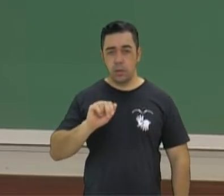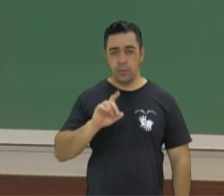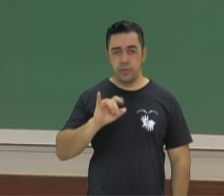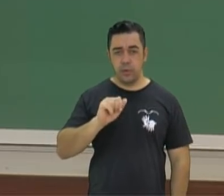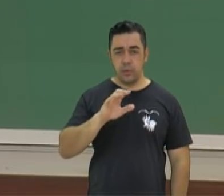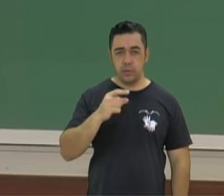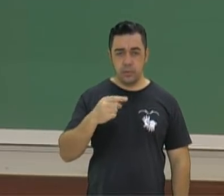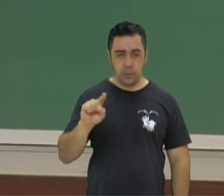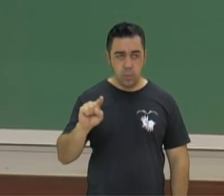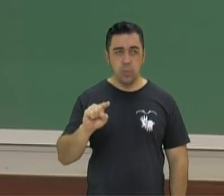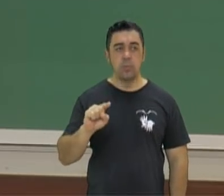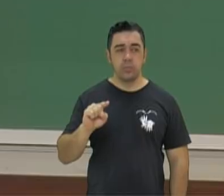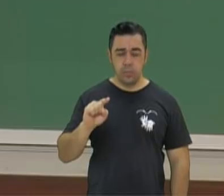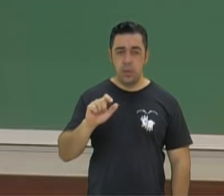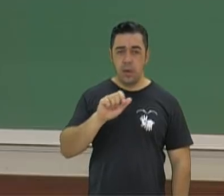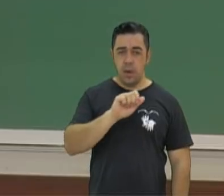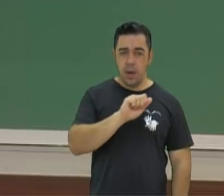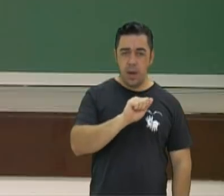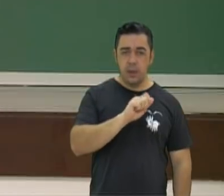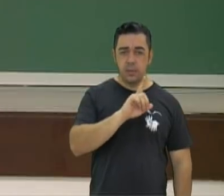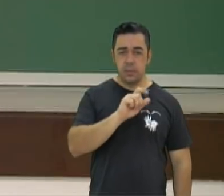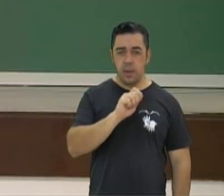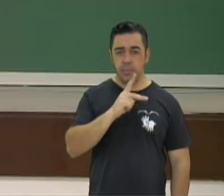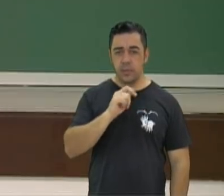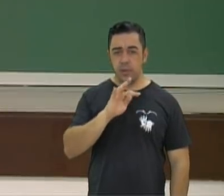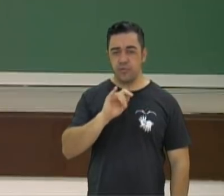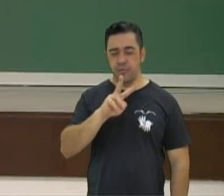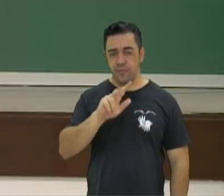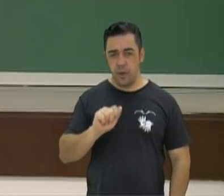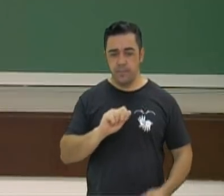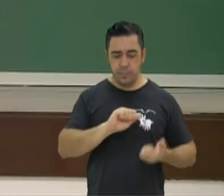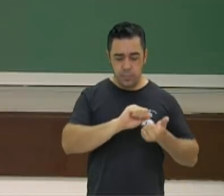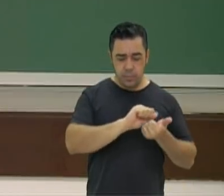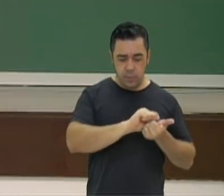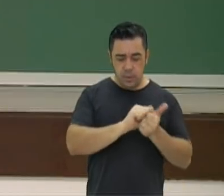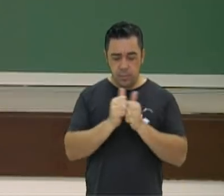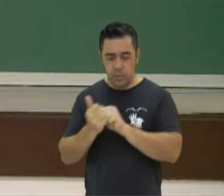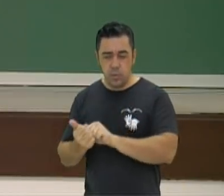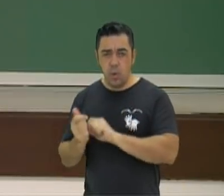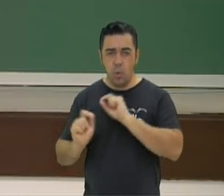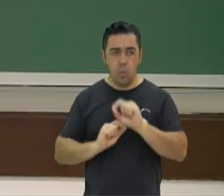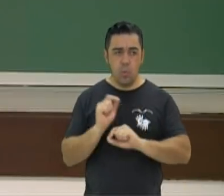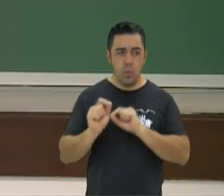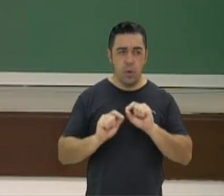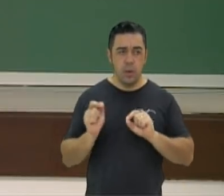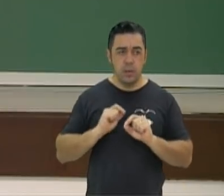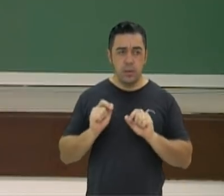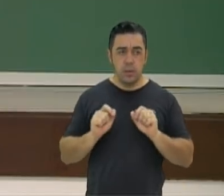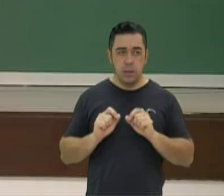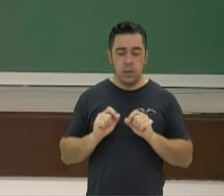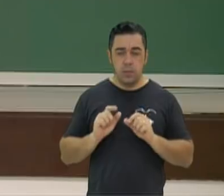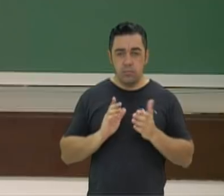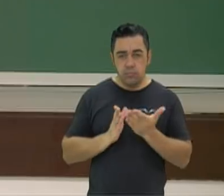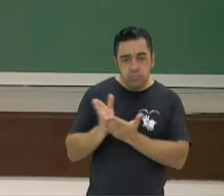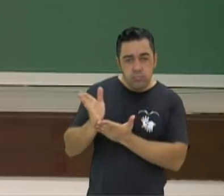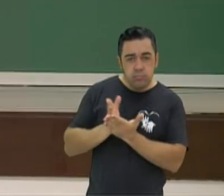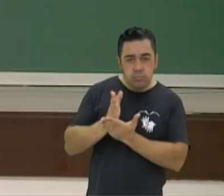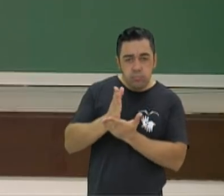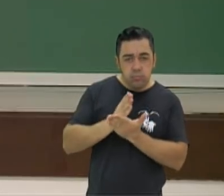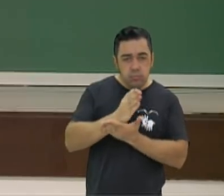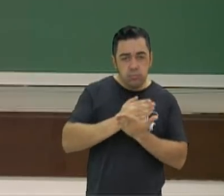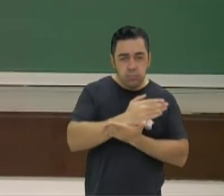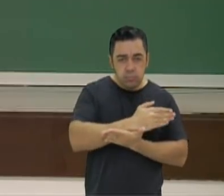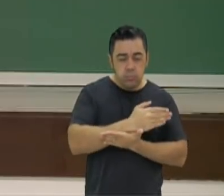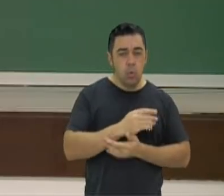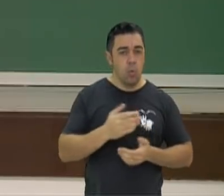O nome irradiação já está te dando uma dica do que é, uma coisa irradiando, né? Irradiação, está indo para longe. Então, veja só, a